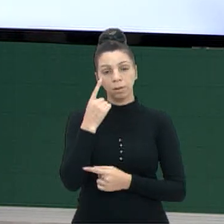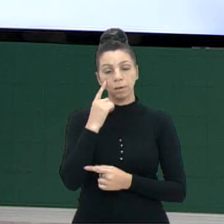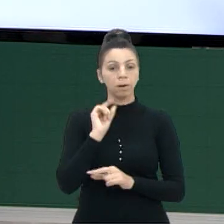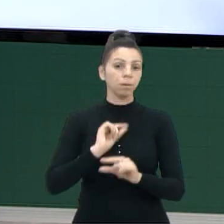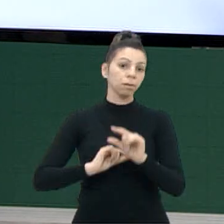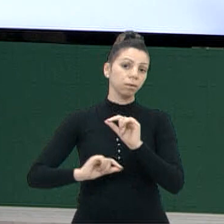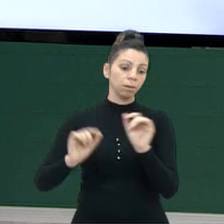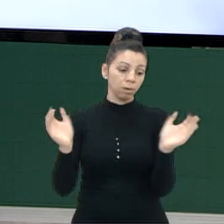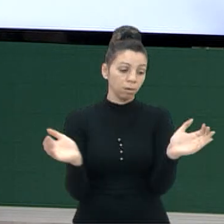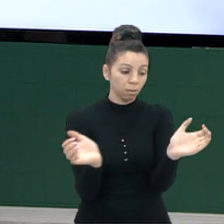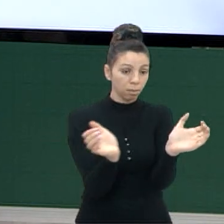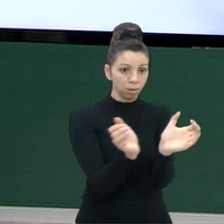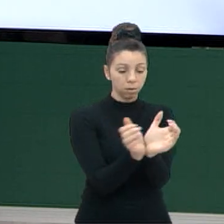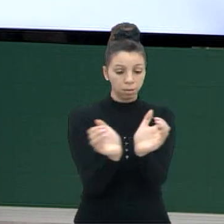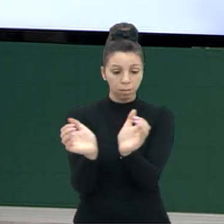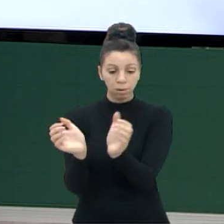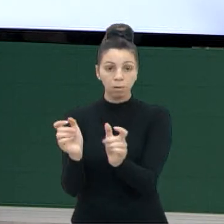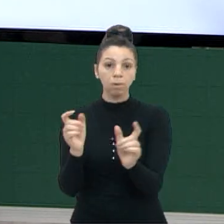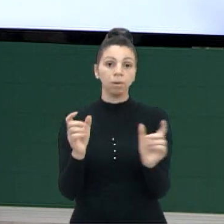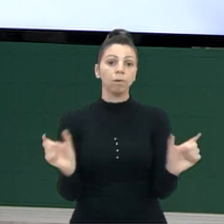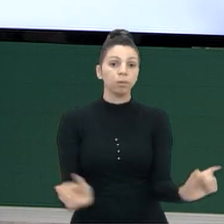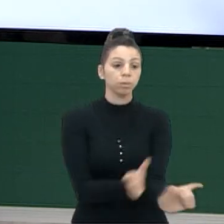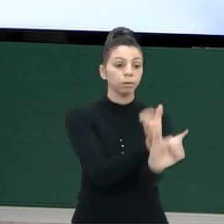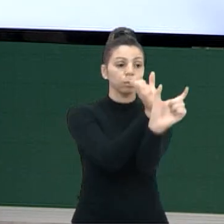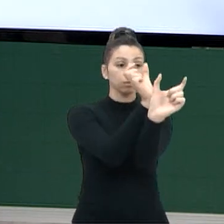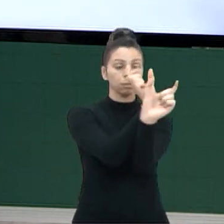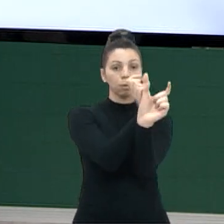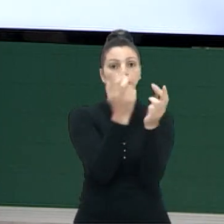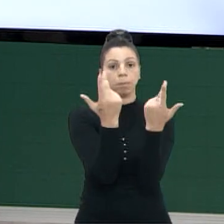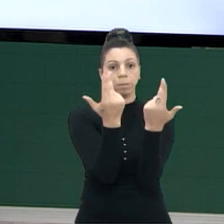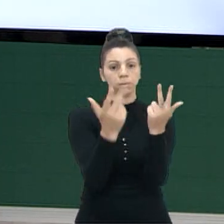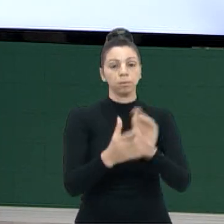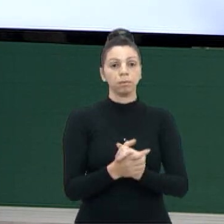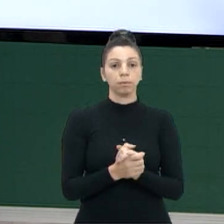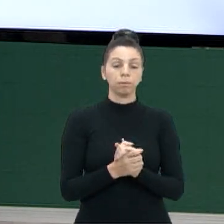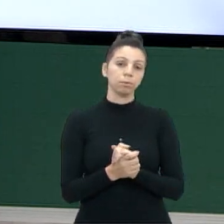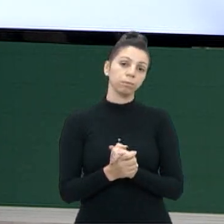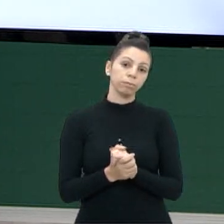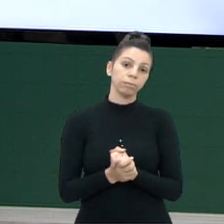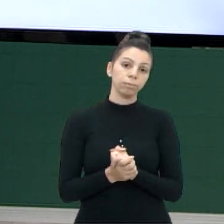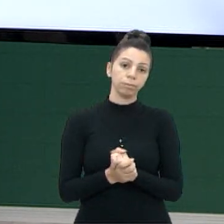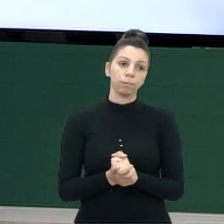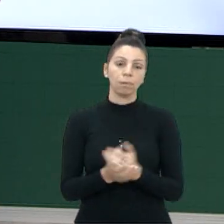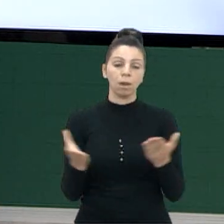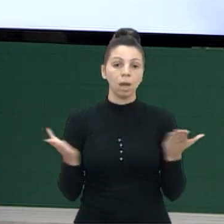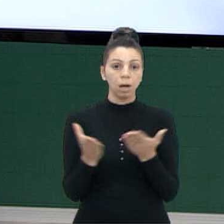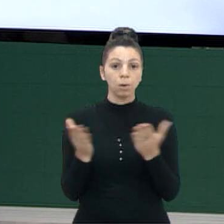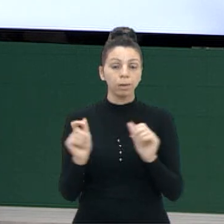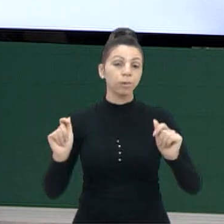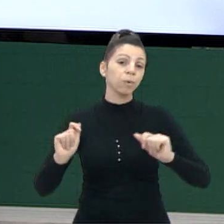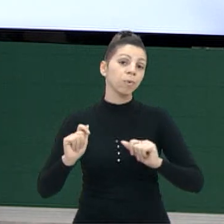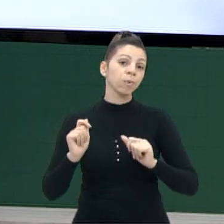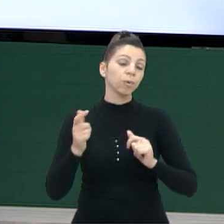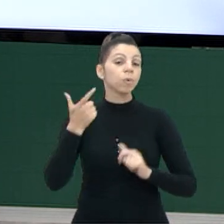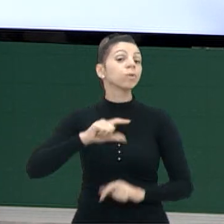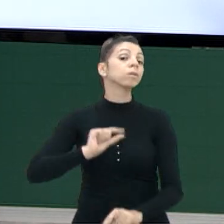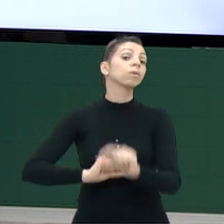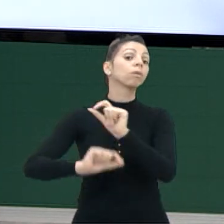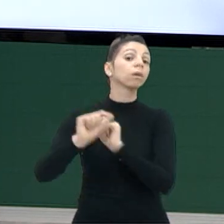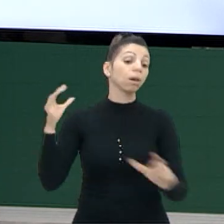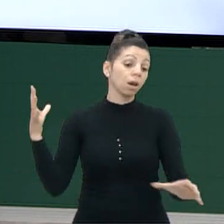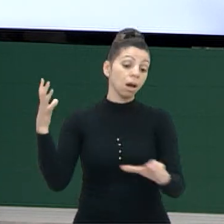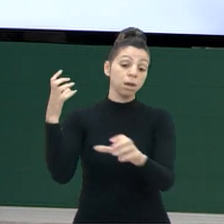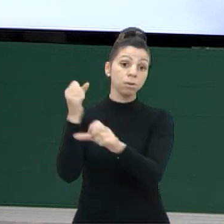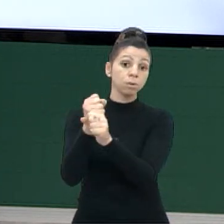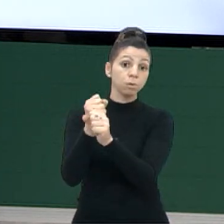seja, eu agrupei os monômios semelhantes, eu vou poder agora fazer a soma algébrica dos monômios,